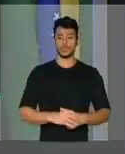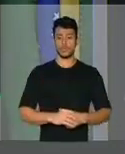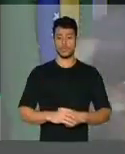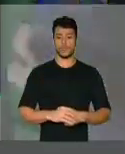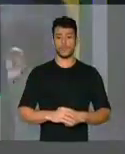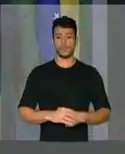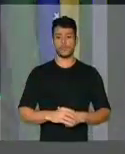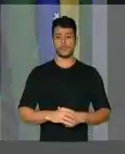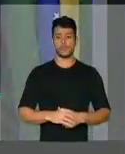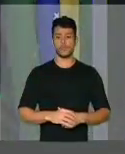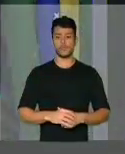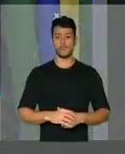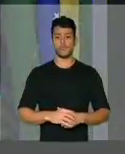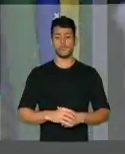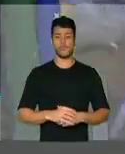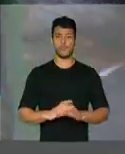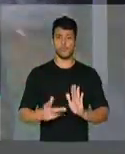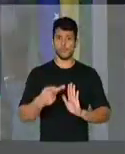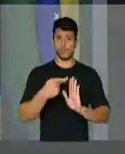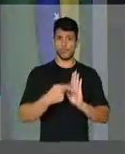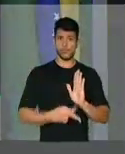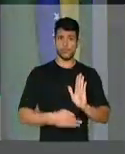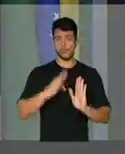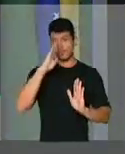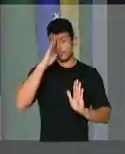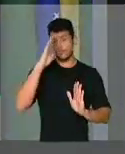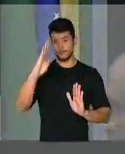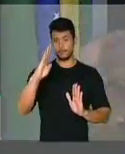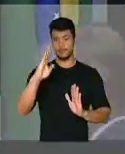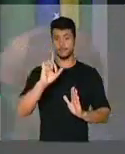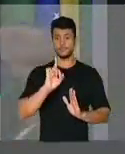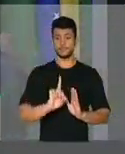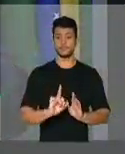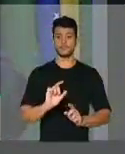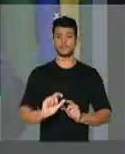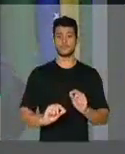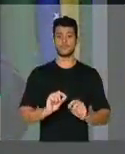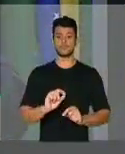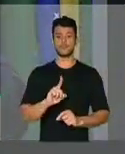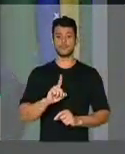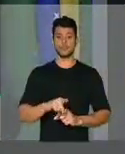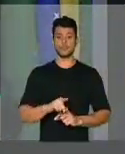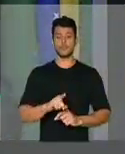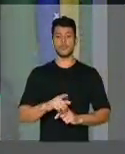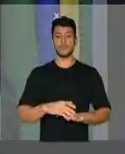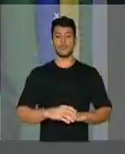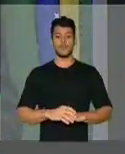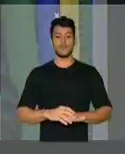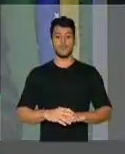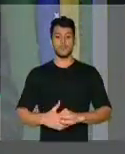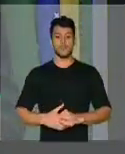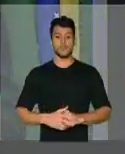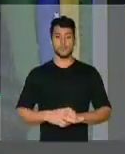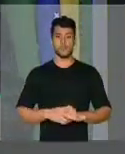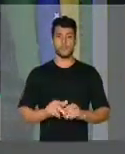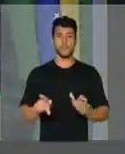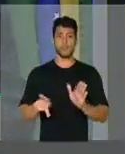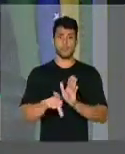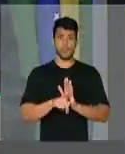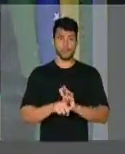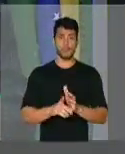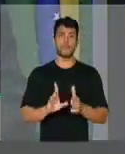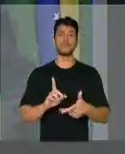O projeto, o carro-chefe desses 11 projetos, é um projeto do